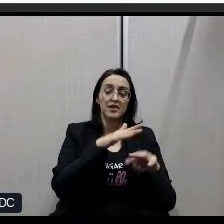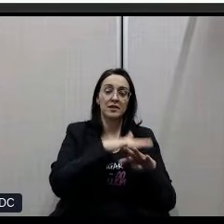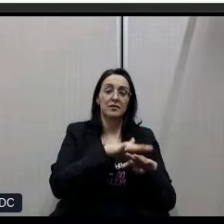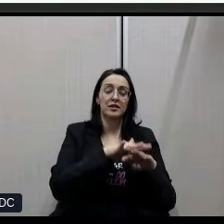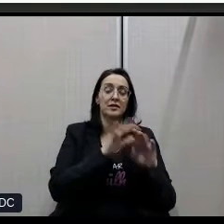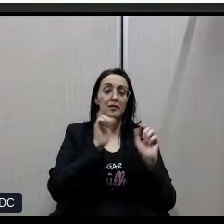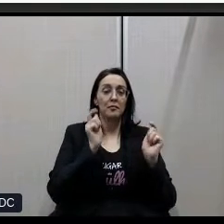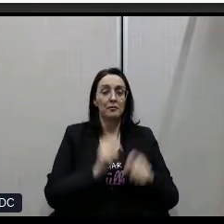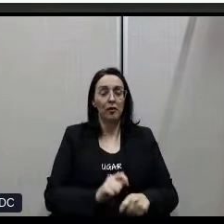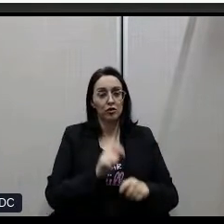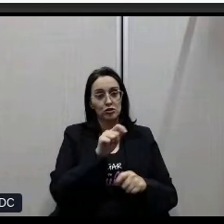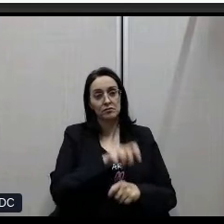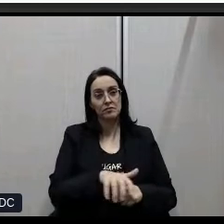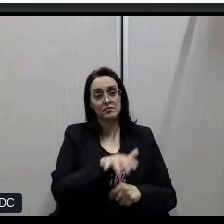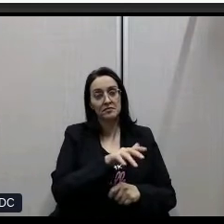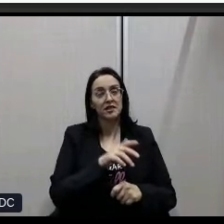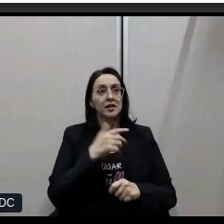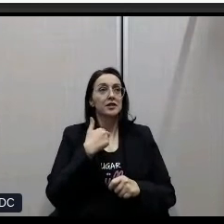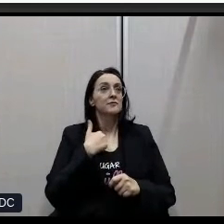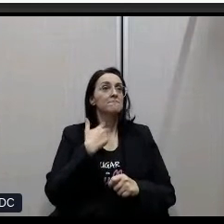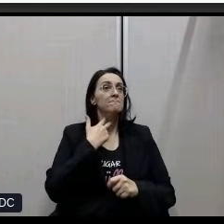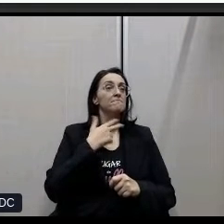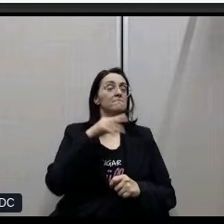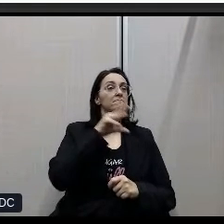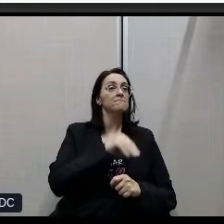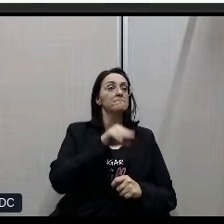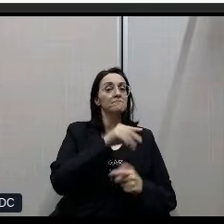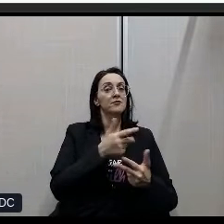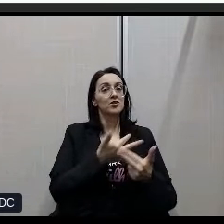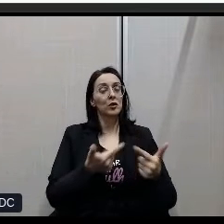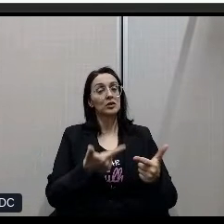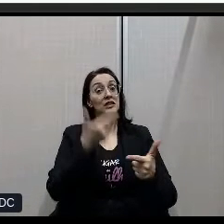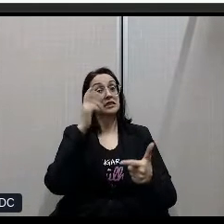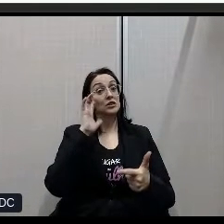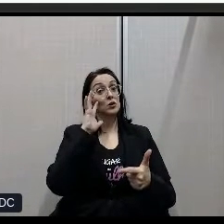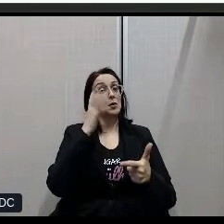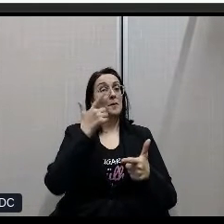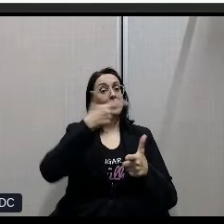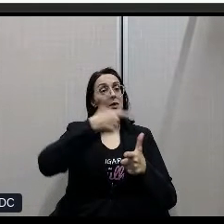que pode ser um aspecto verbal, uma situação problema,